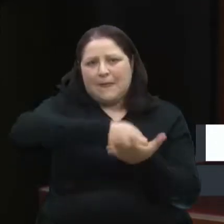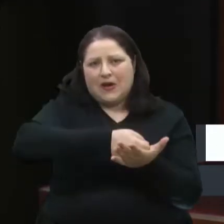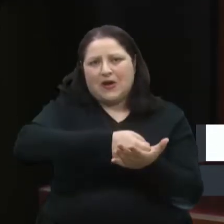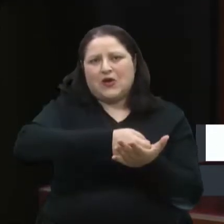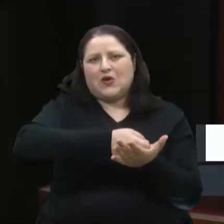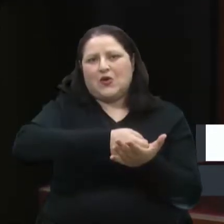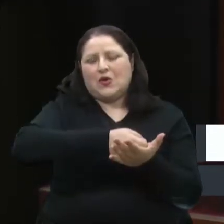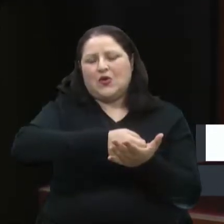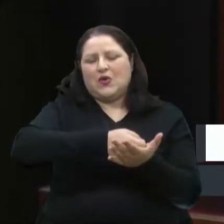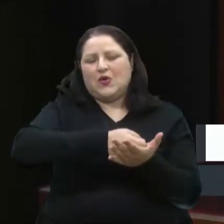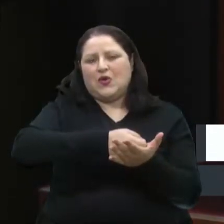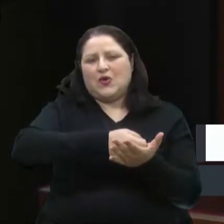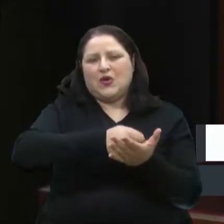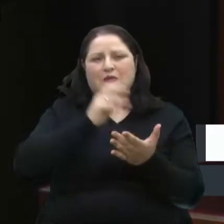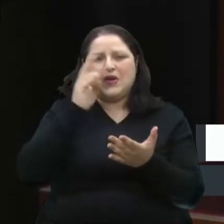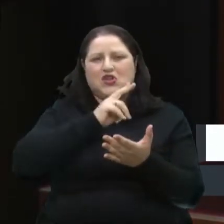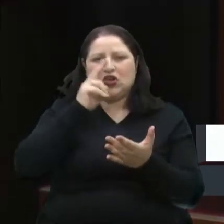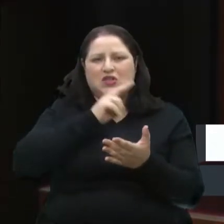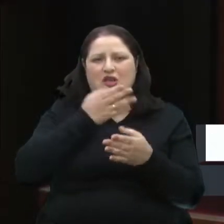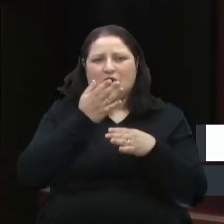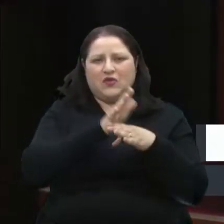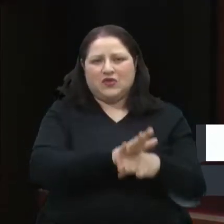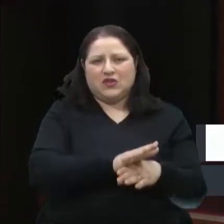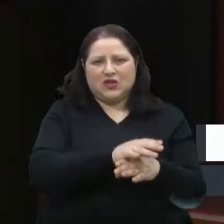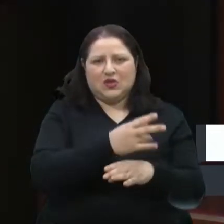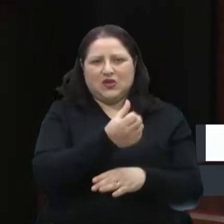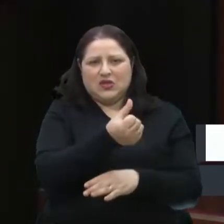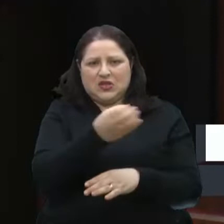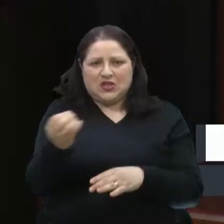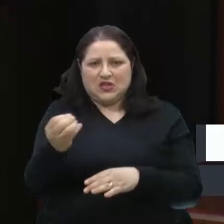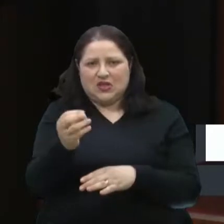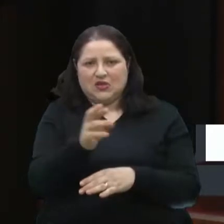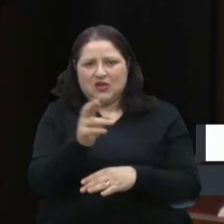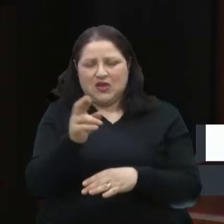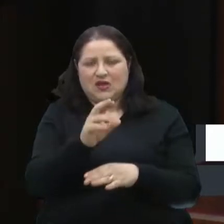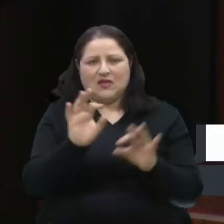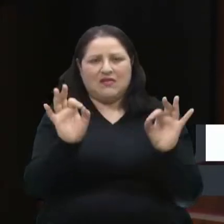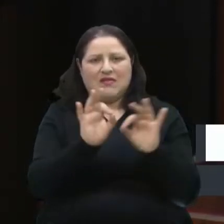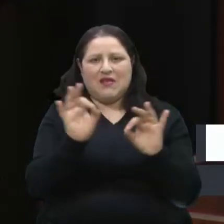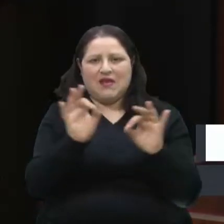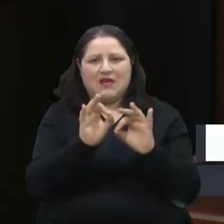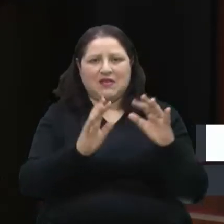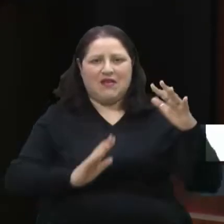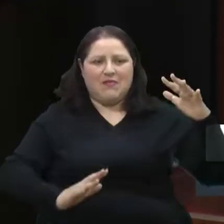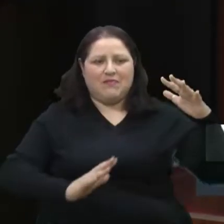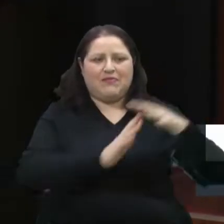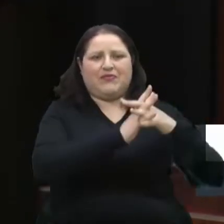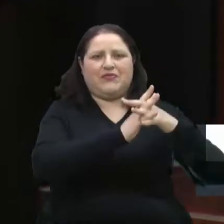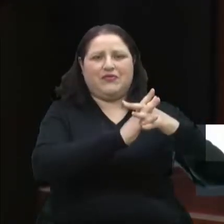auxílio emergencial de R$600 sem furar o teto de gasto?